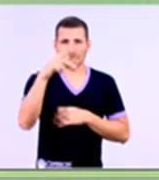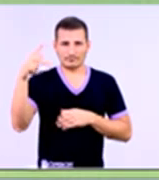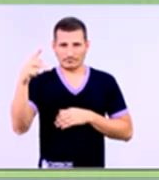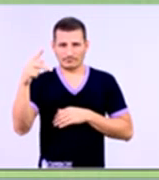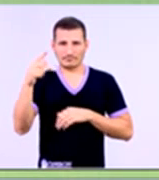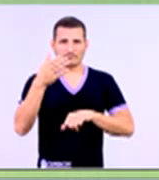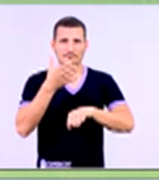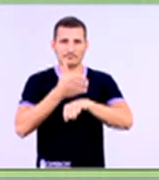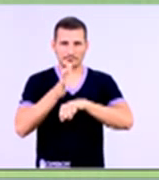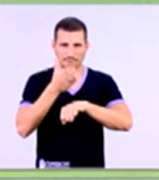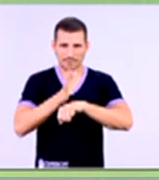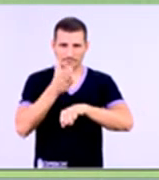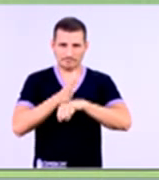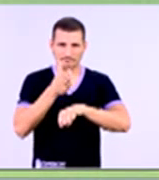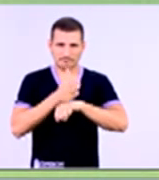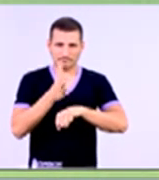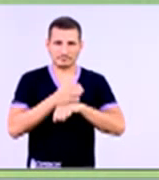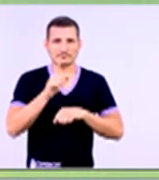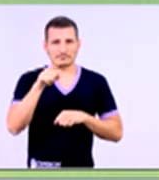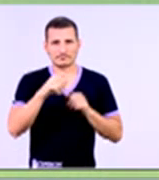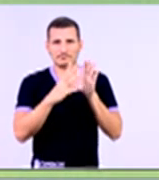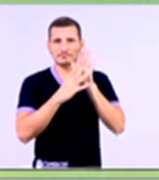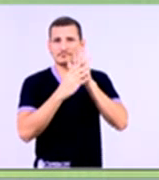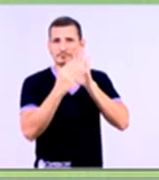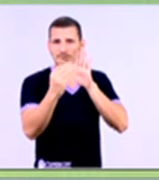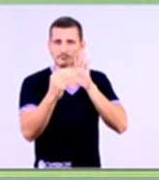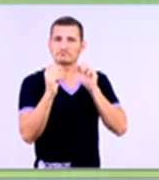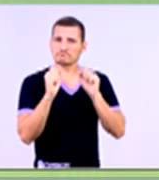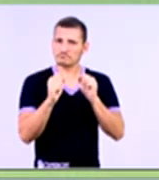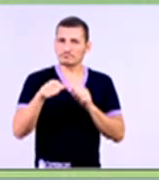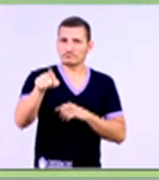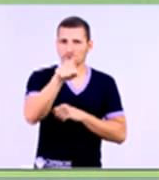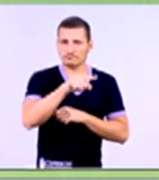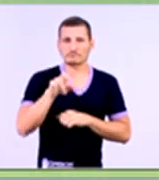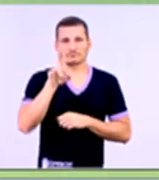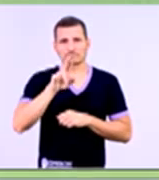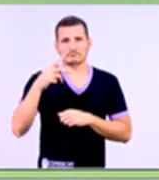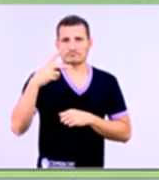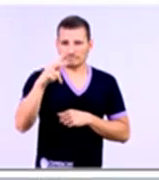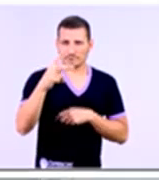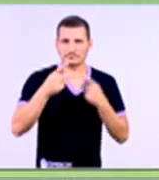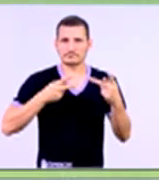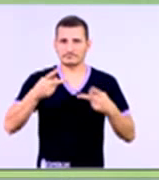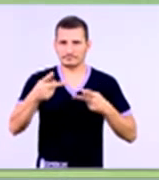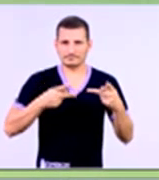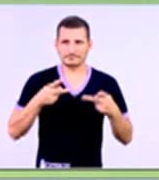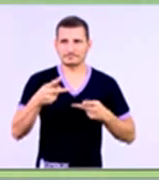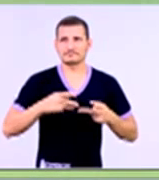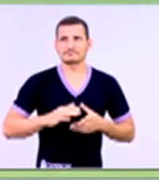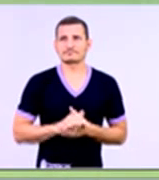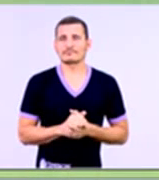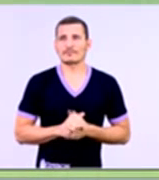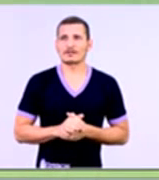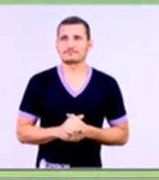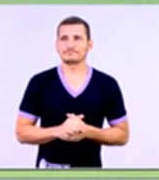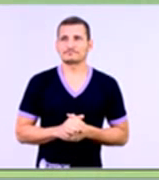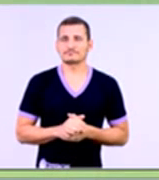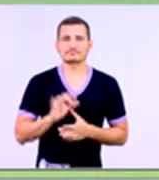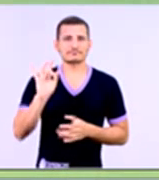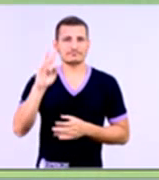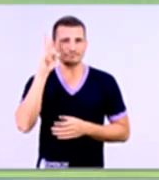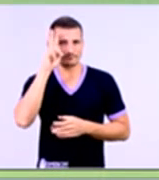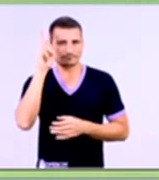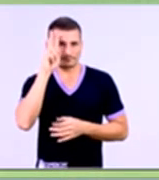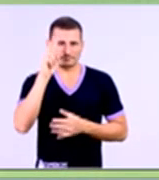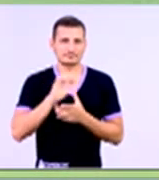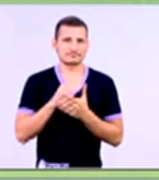São modelos que podem ser aplicados por vocês nos seus projetos. Bom, recapitulando,